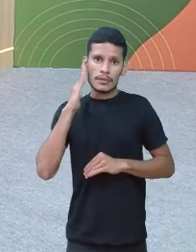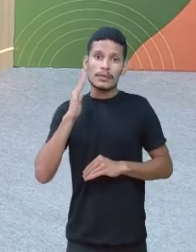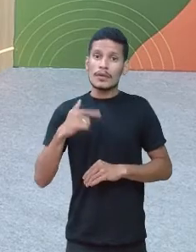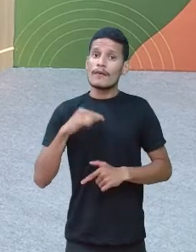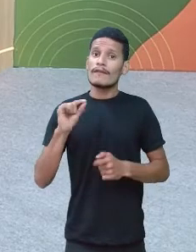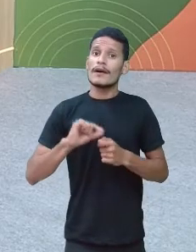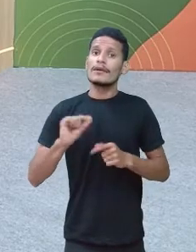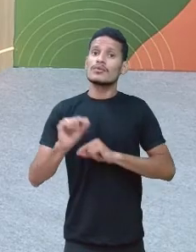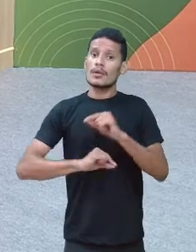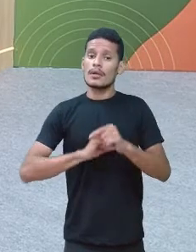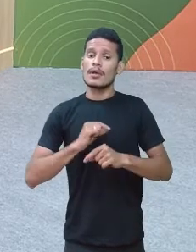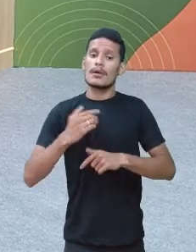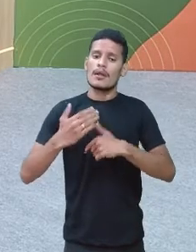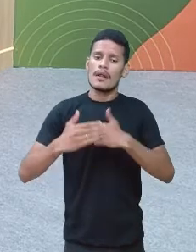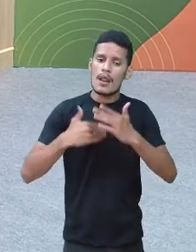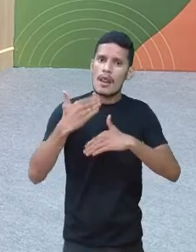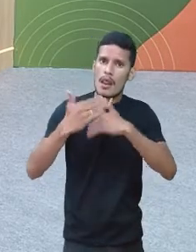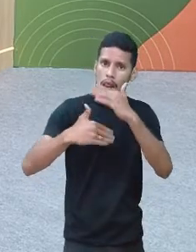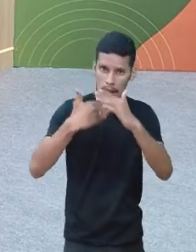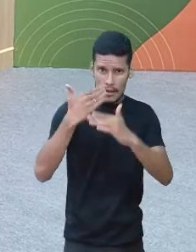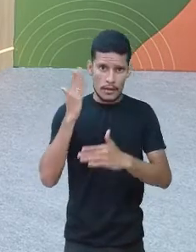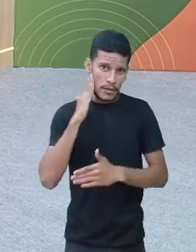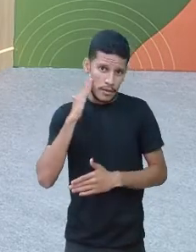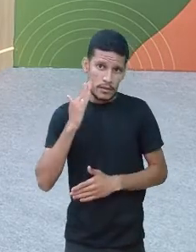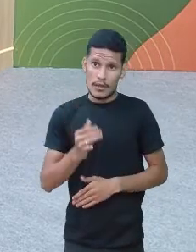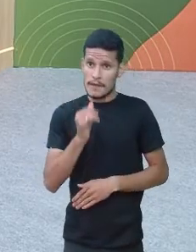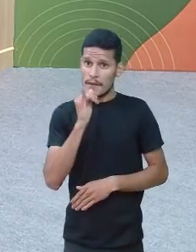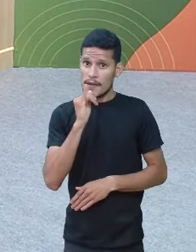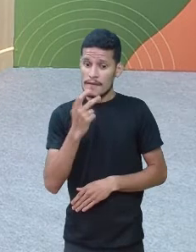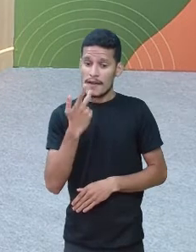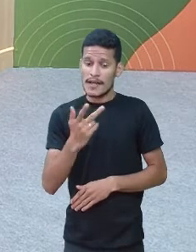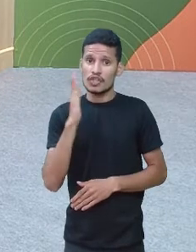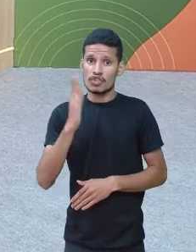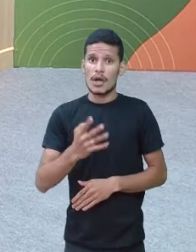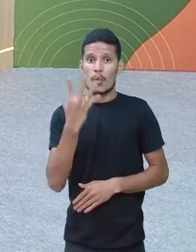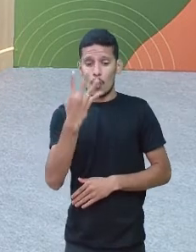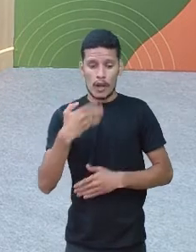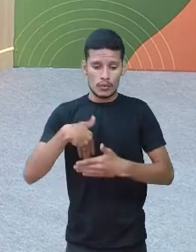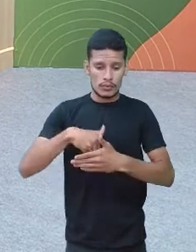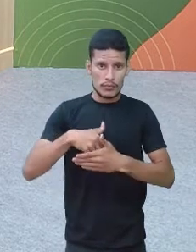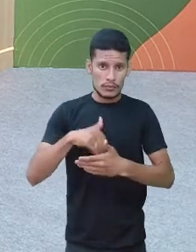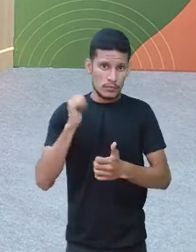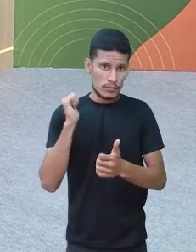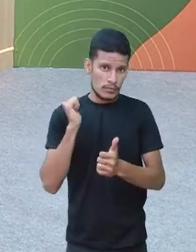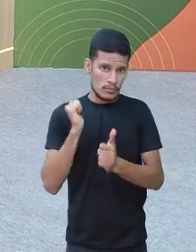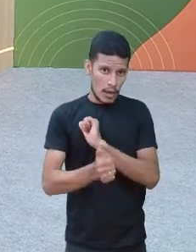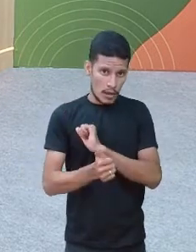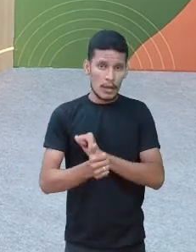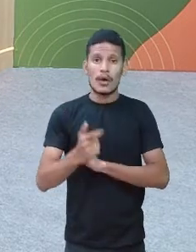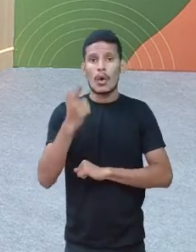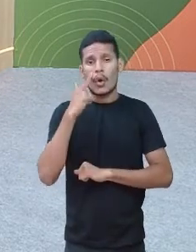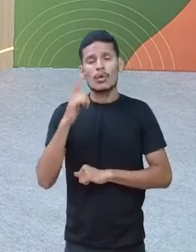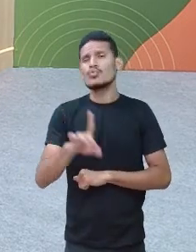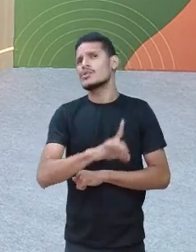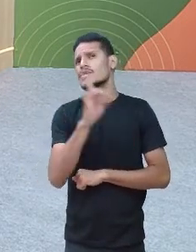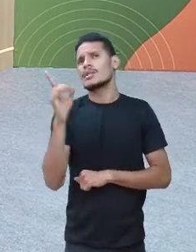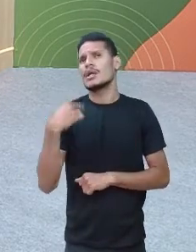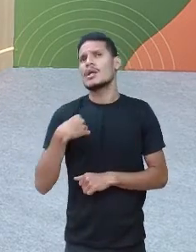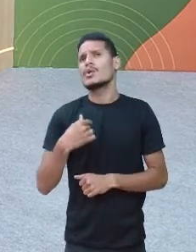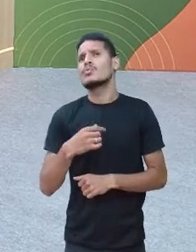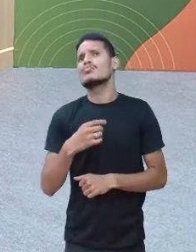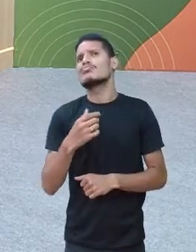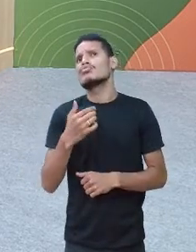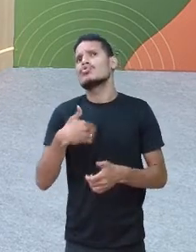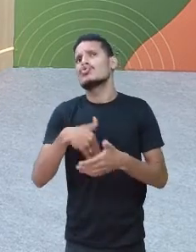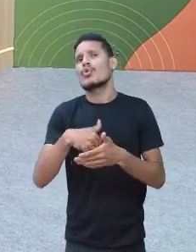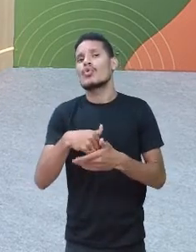forma crescente. Não adianta, por exemplo, eu falei para vocês aí que a gente jogava 4 partidas. Aí imagina, num dia do nada, eu resolvo jogar